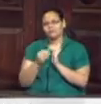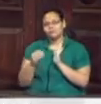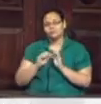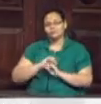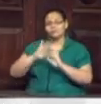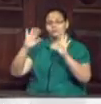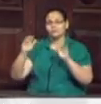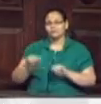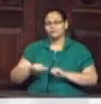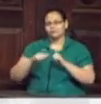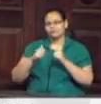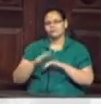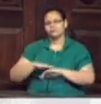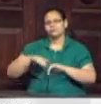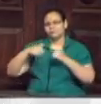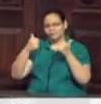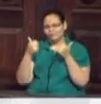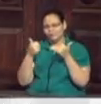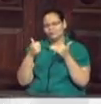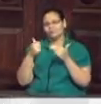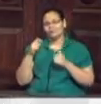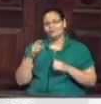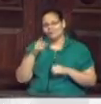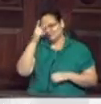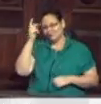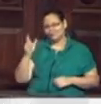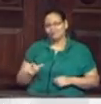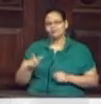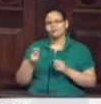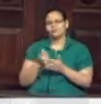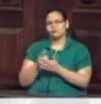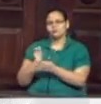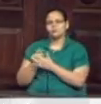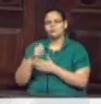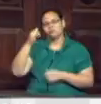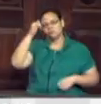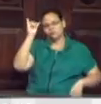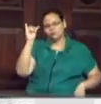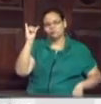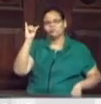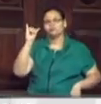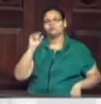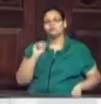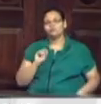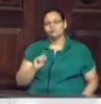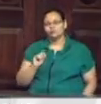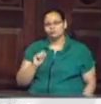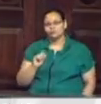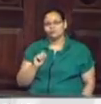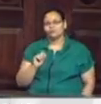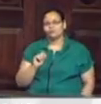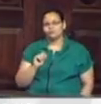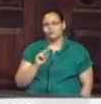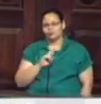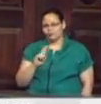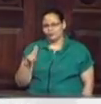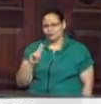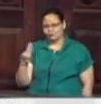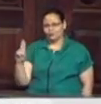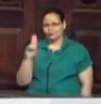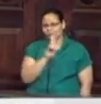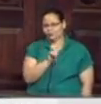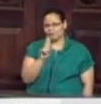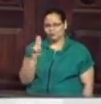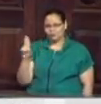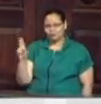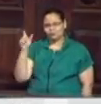e melhoram a questão para o consumidor, sobretudo para evitar injustiças, evitar danos ao bom nome desses consumidores.